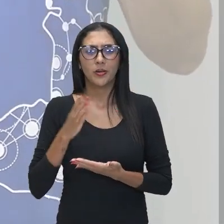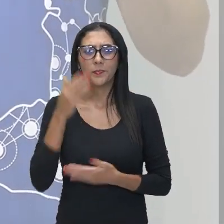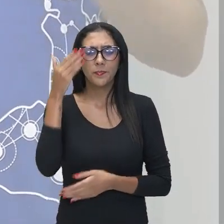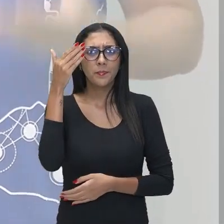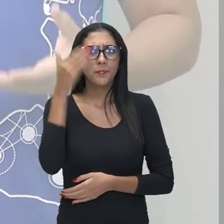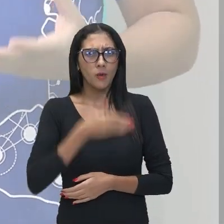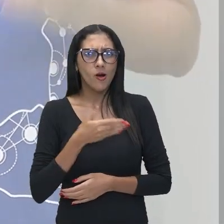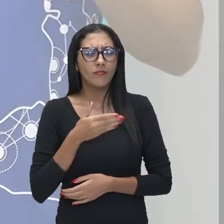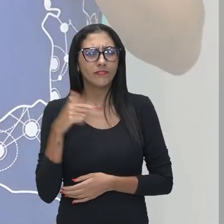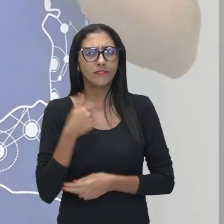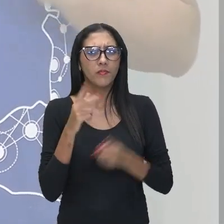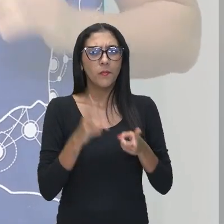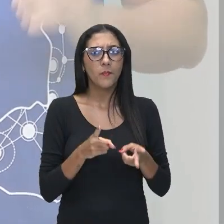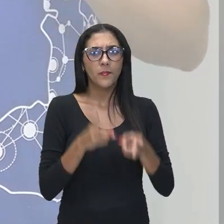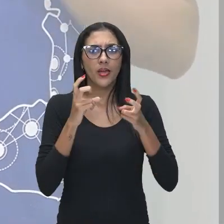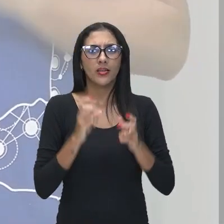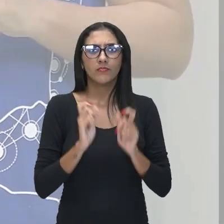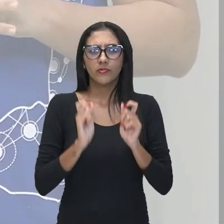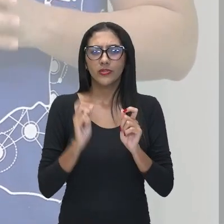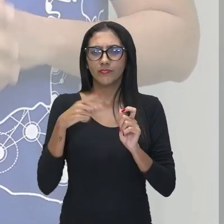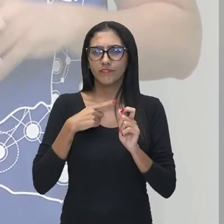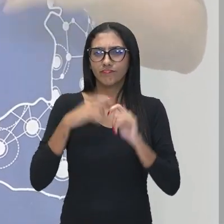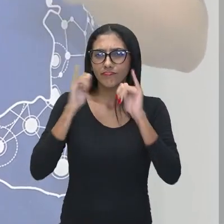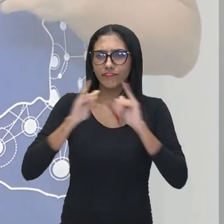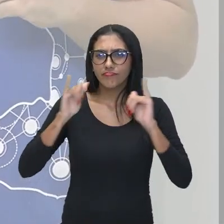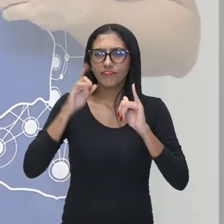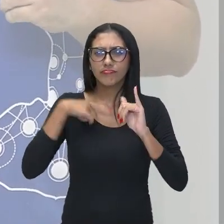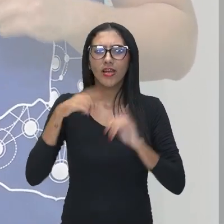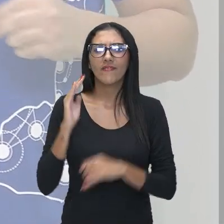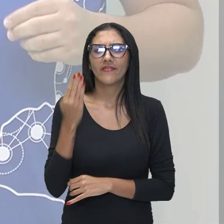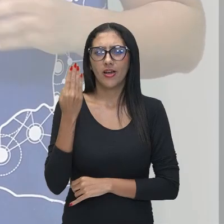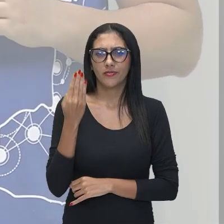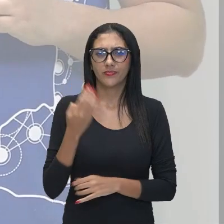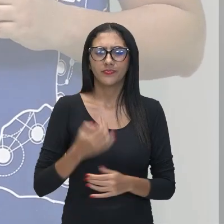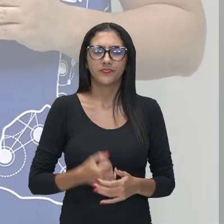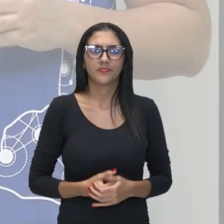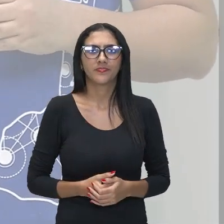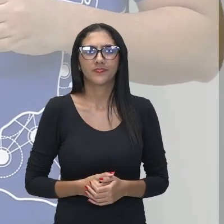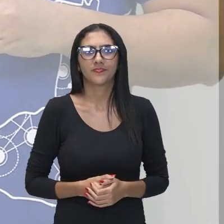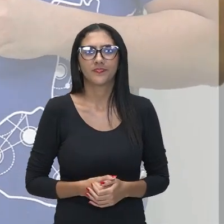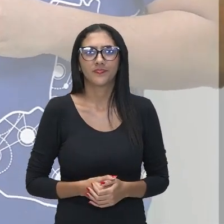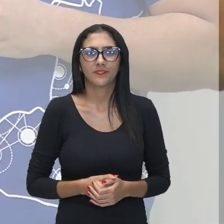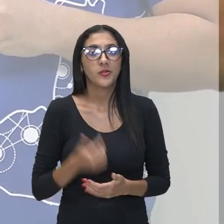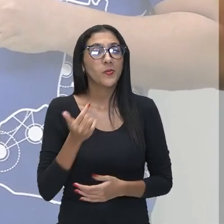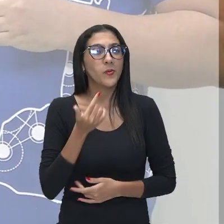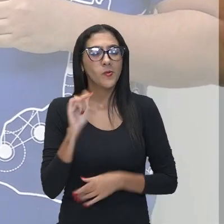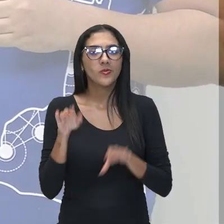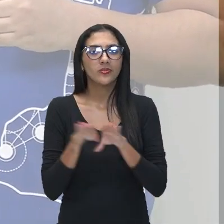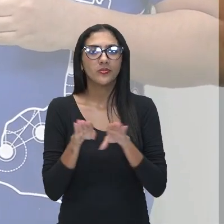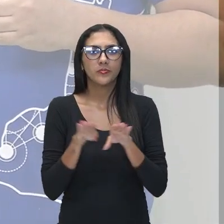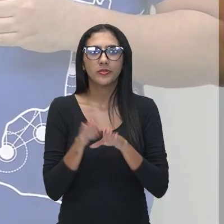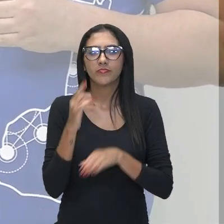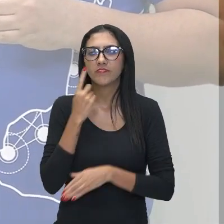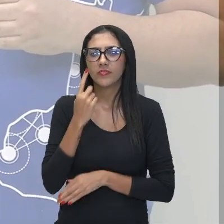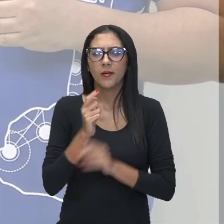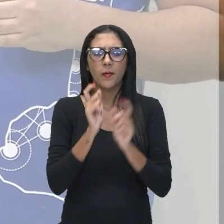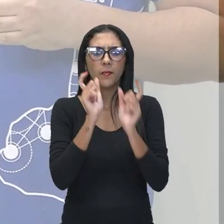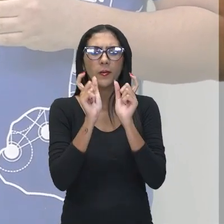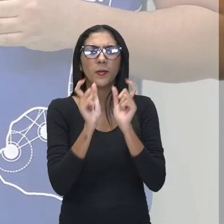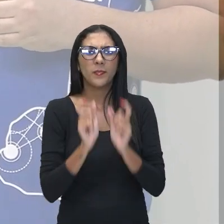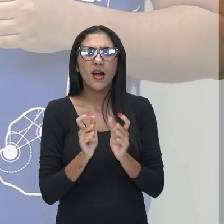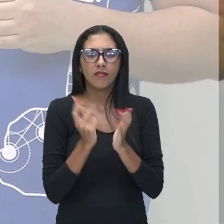gente que a notícia é falsa. E um outro ponto também muito importante, erros